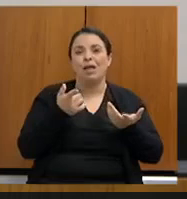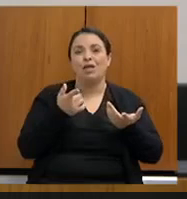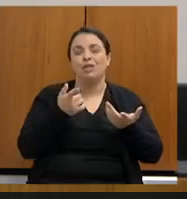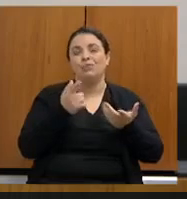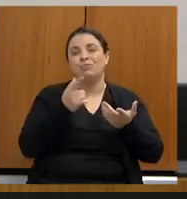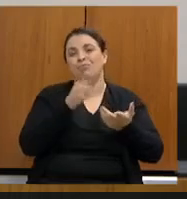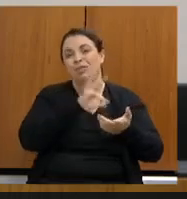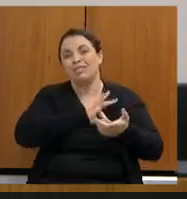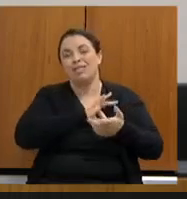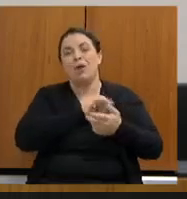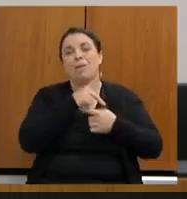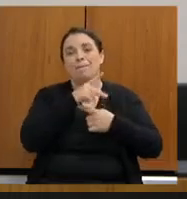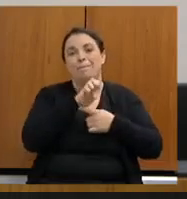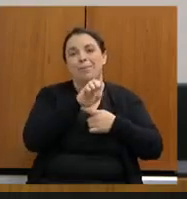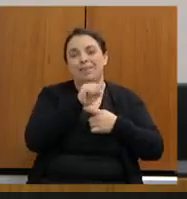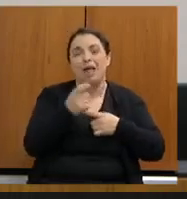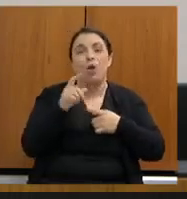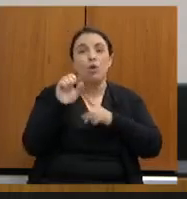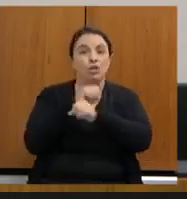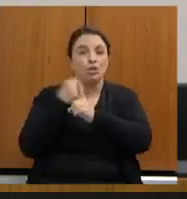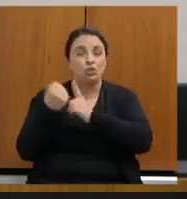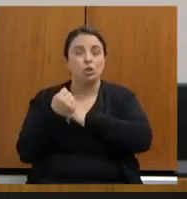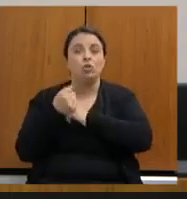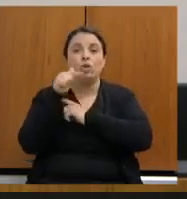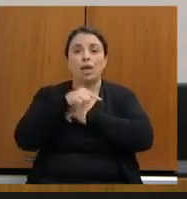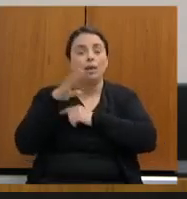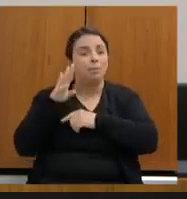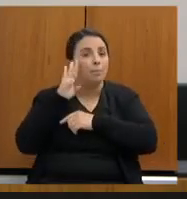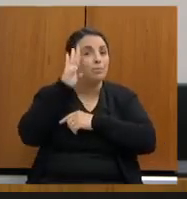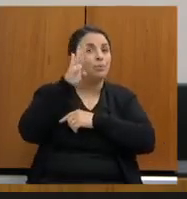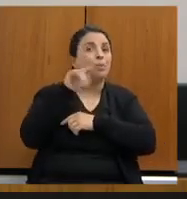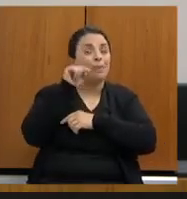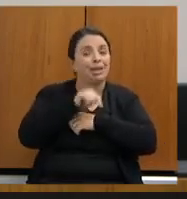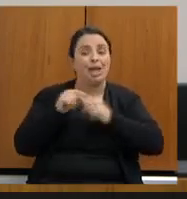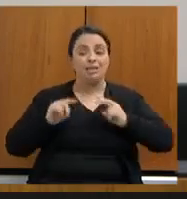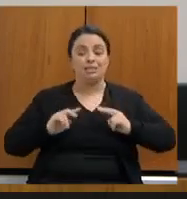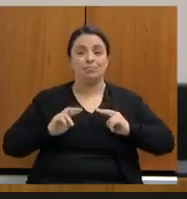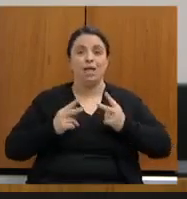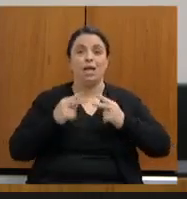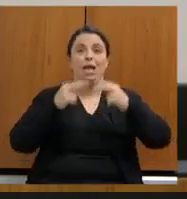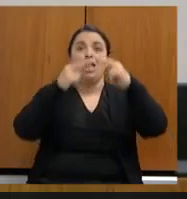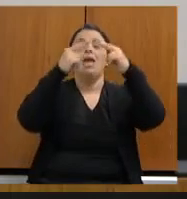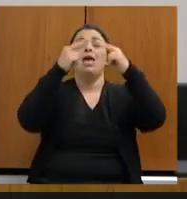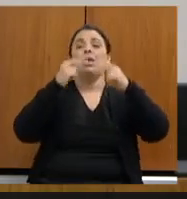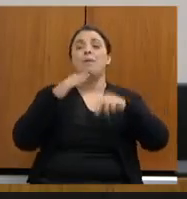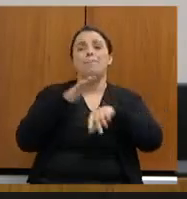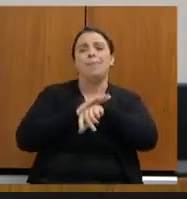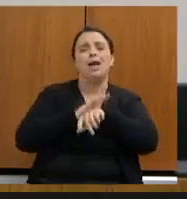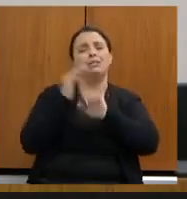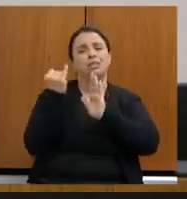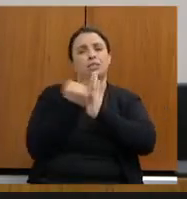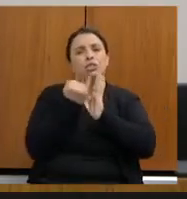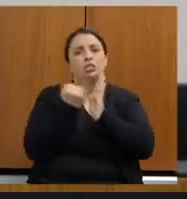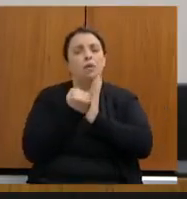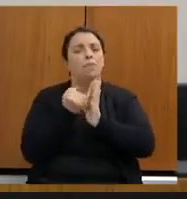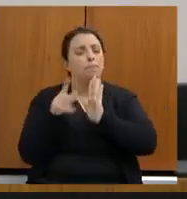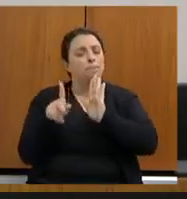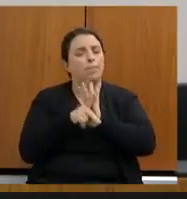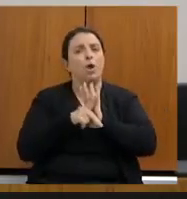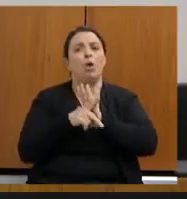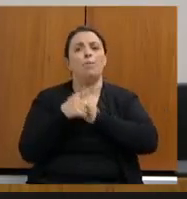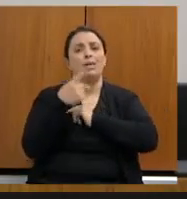é primordial para que essas carreiras ganham cada vez mais a sua identidade própria